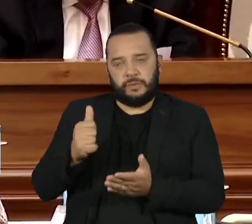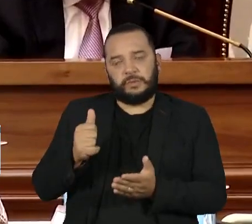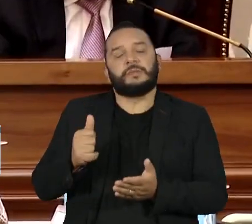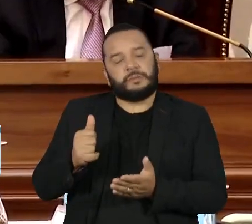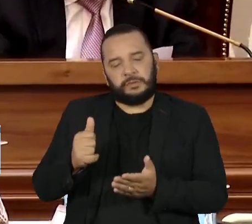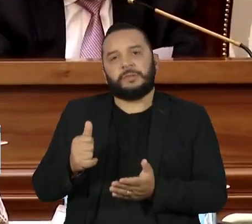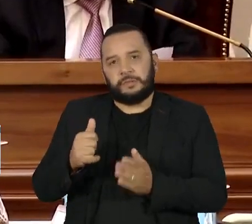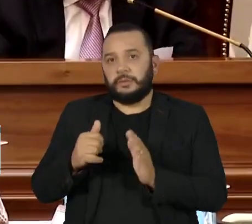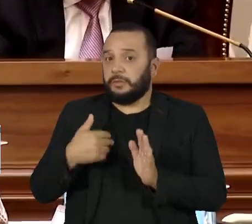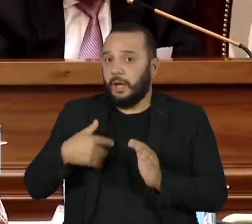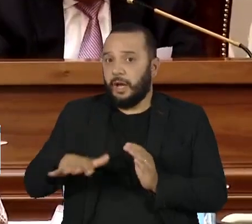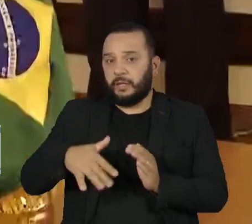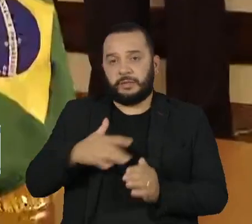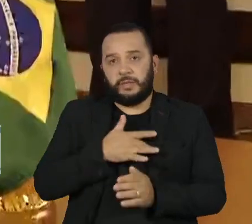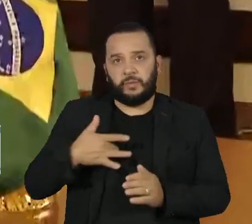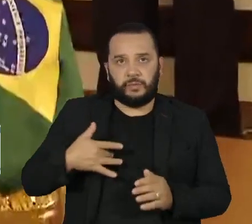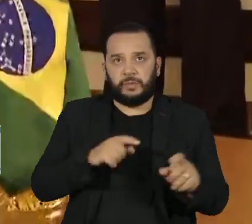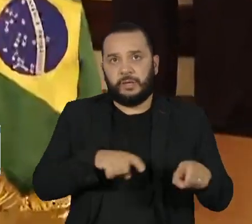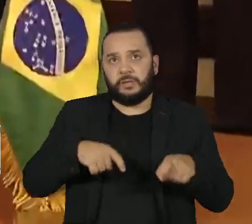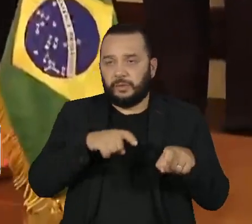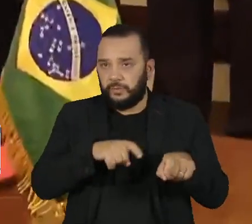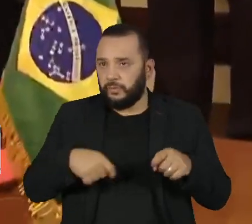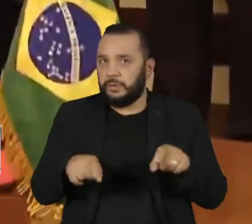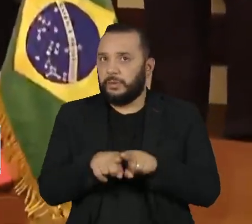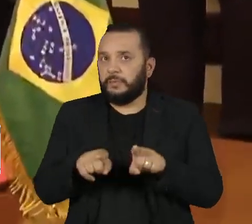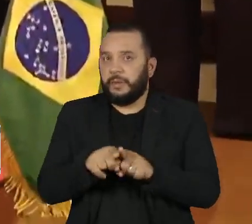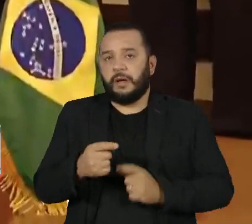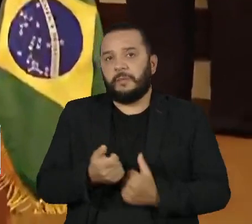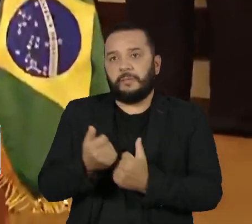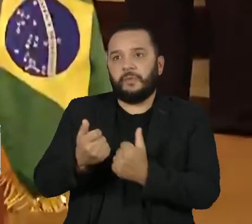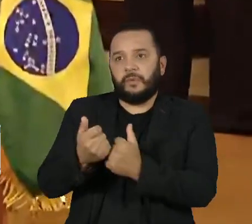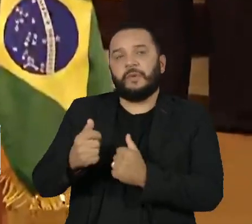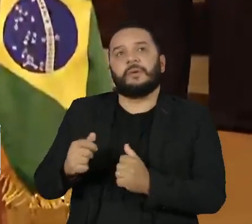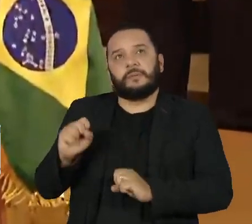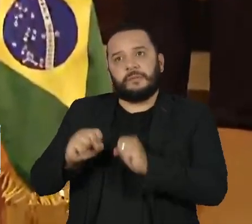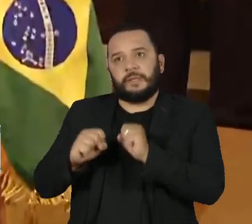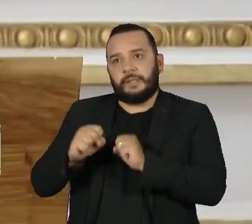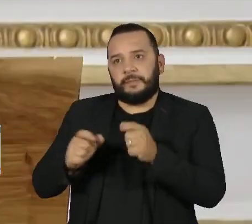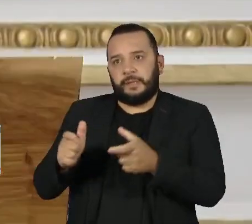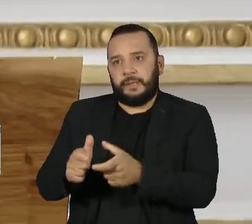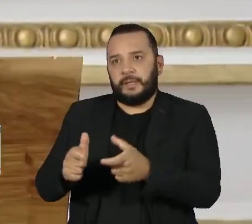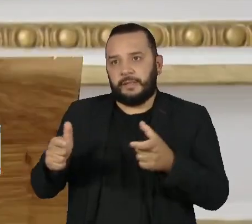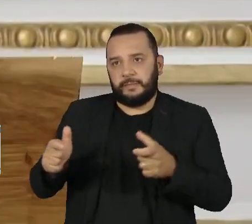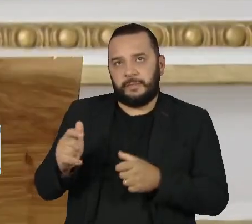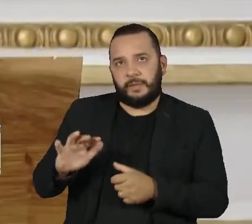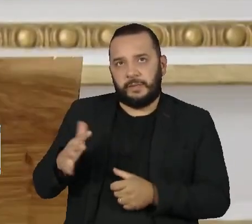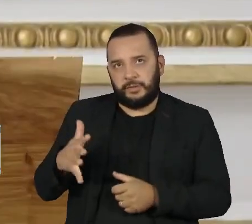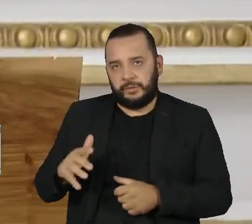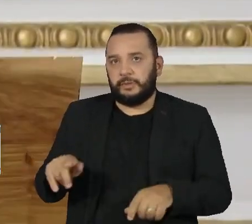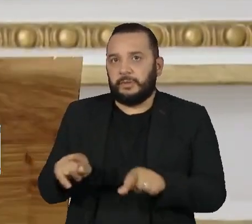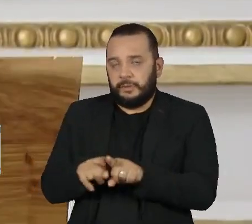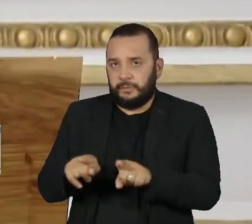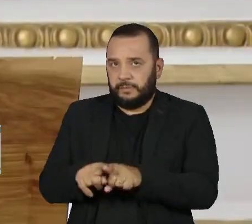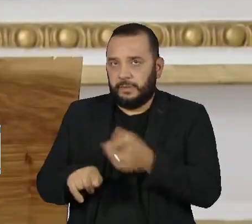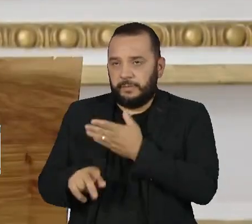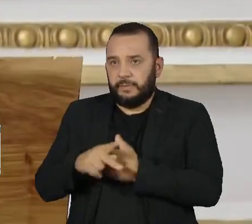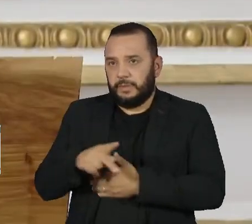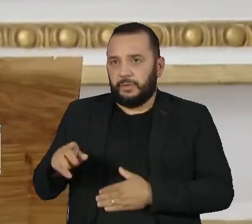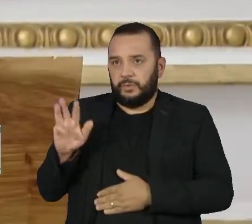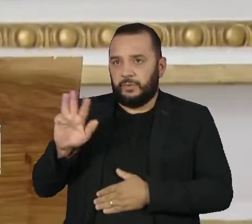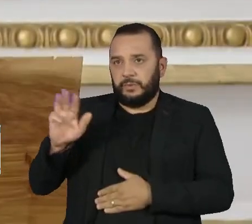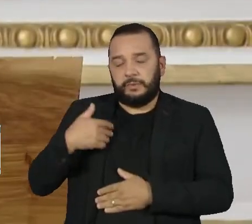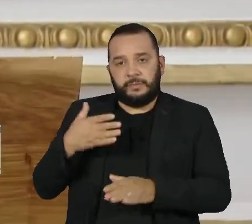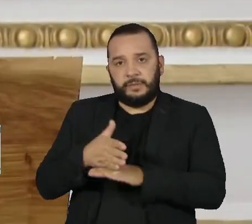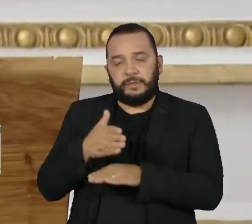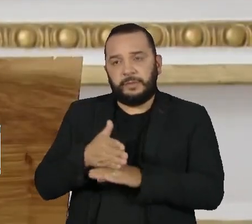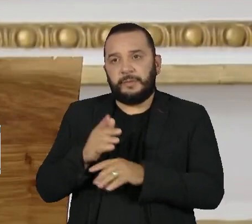de saúde, educação, agricultura e de apoio a pequenas e médias empresas. O presidente ainda participa de uma